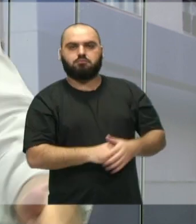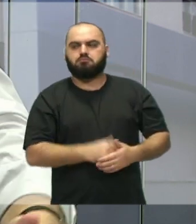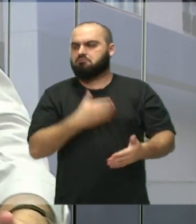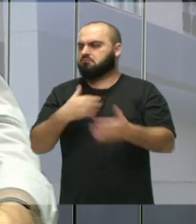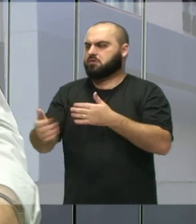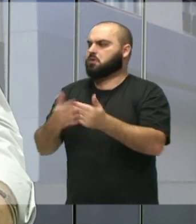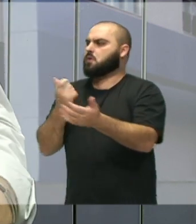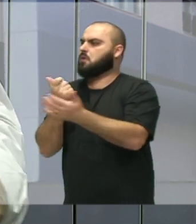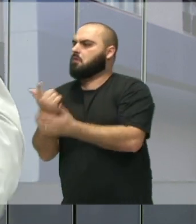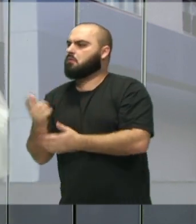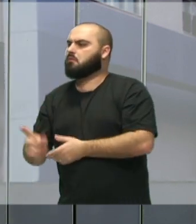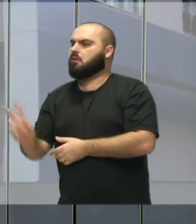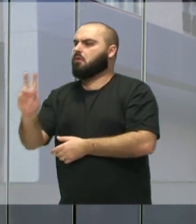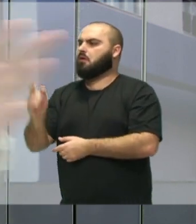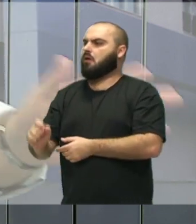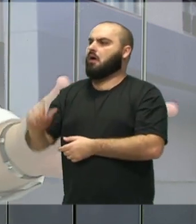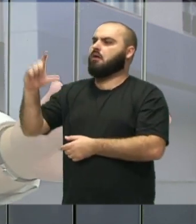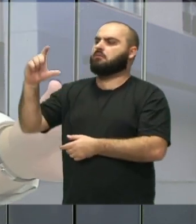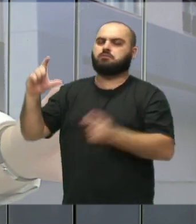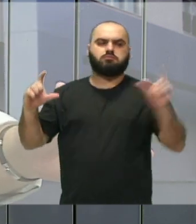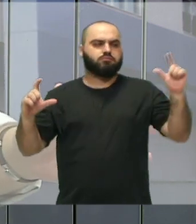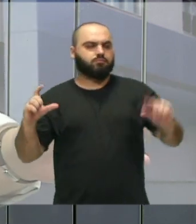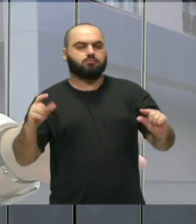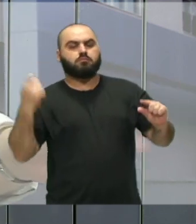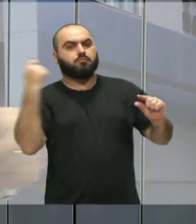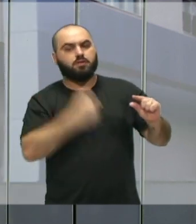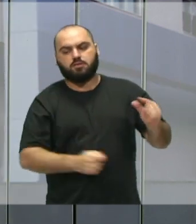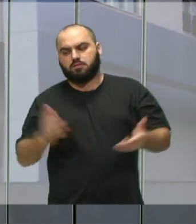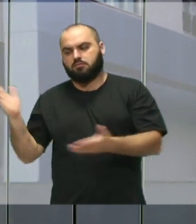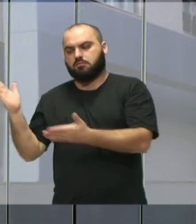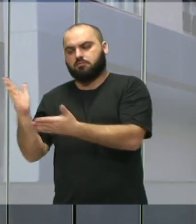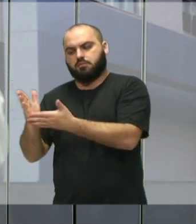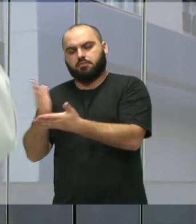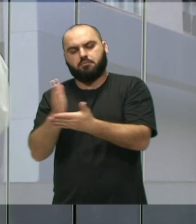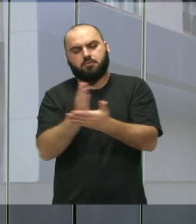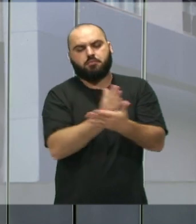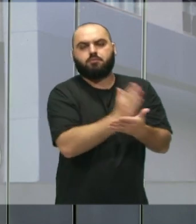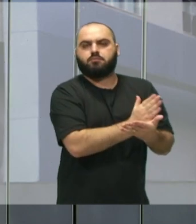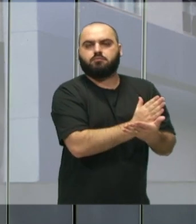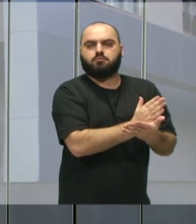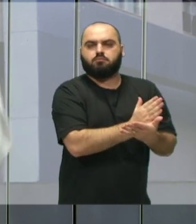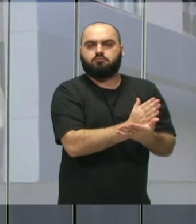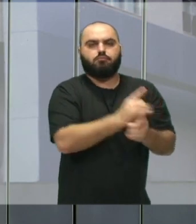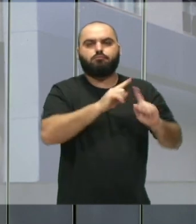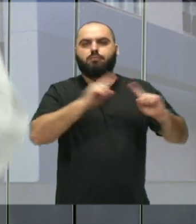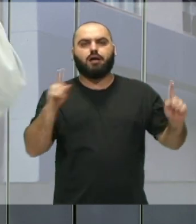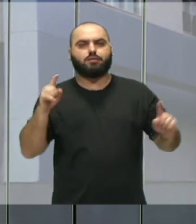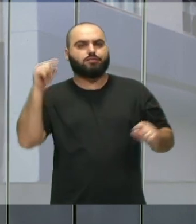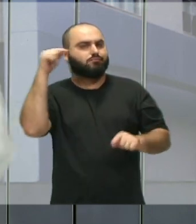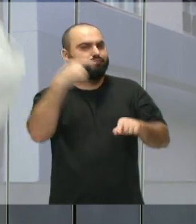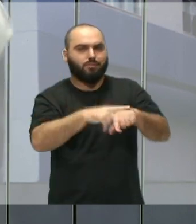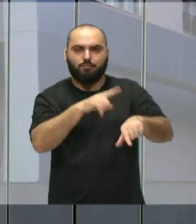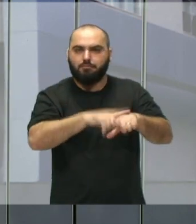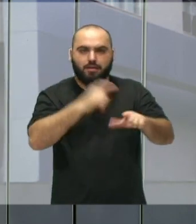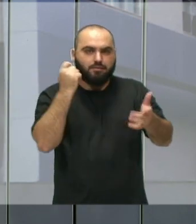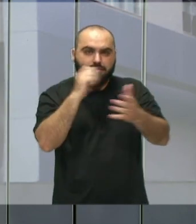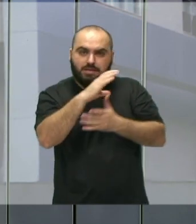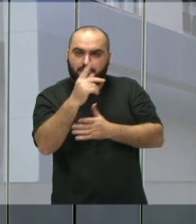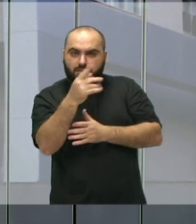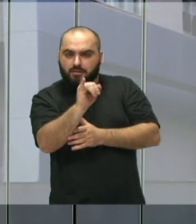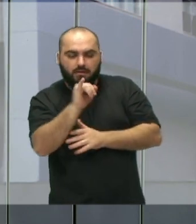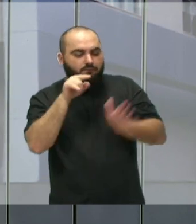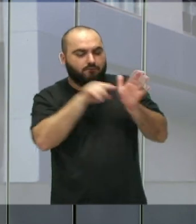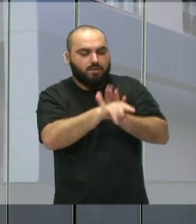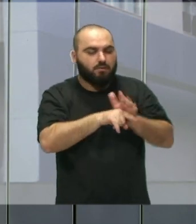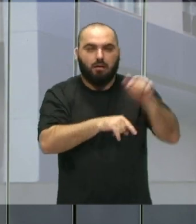valor alto, de um valor pequeno, você tem etapas a serem seguidas. E essas etapas foram brutalmente burladas aqui